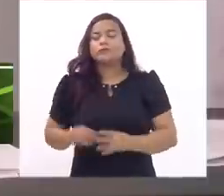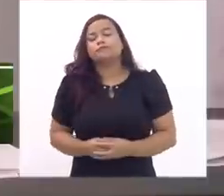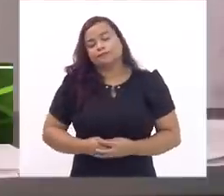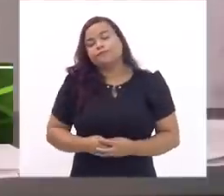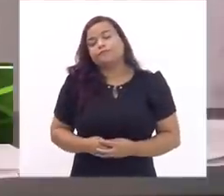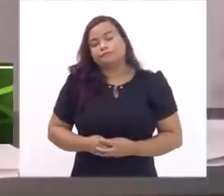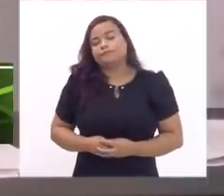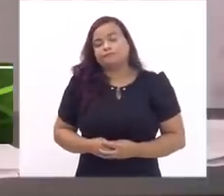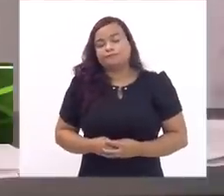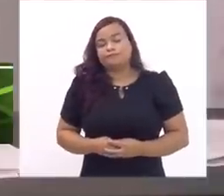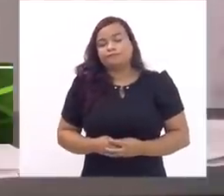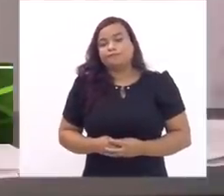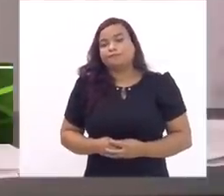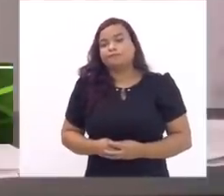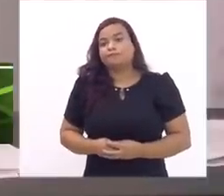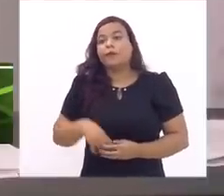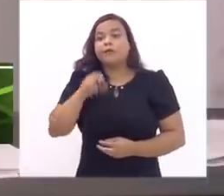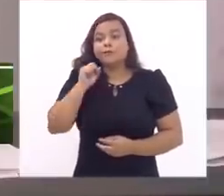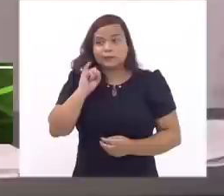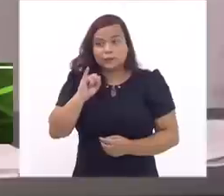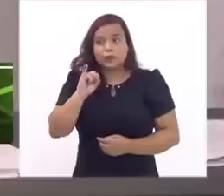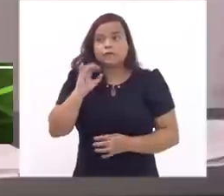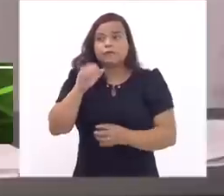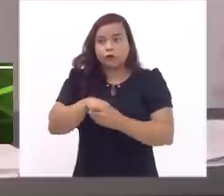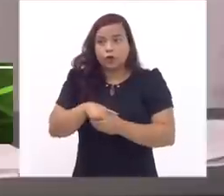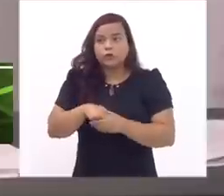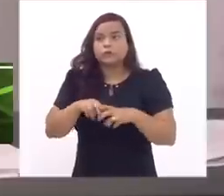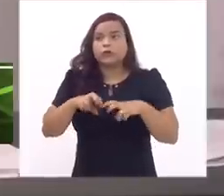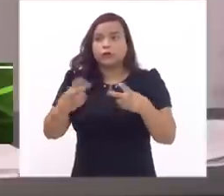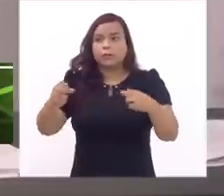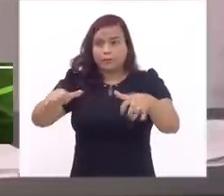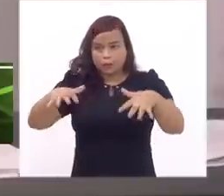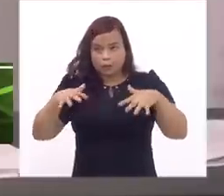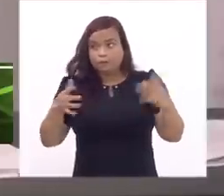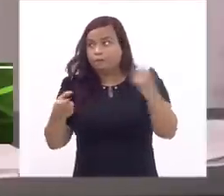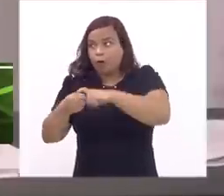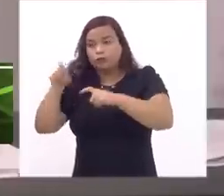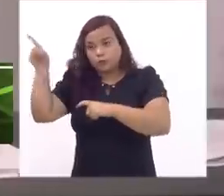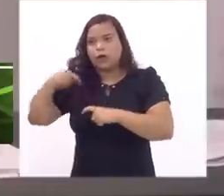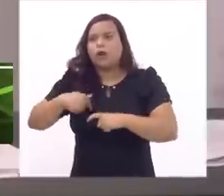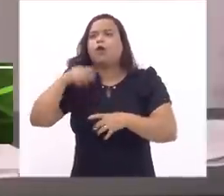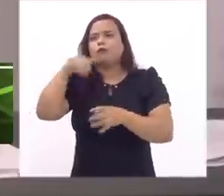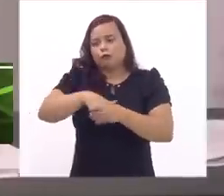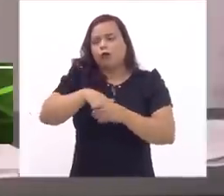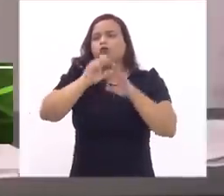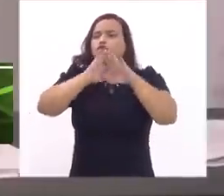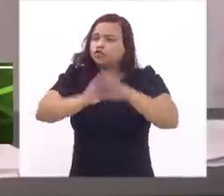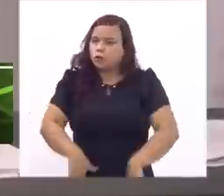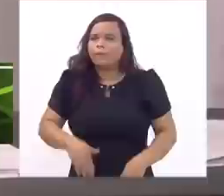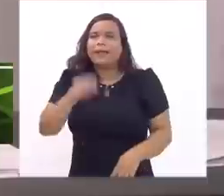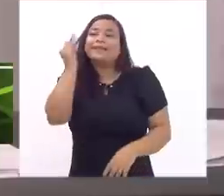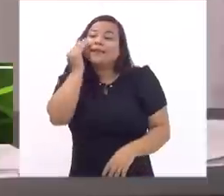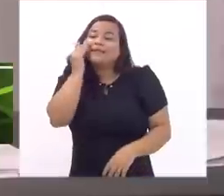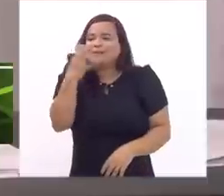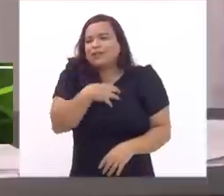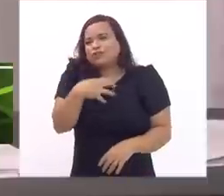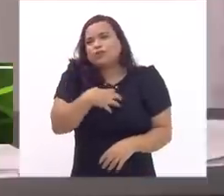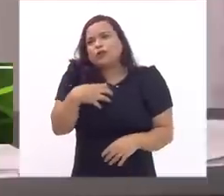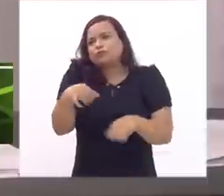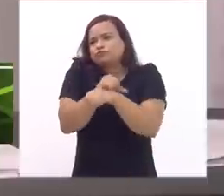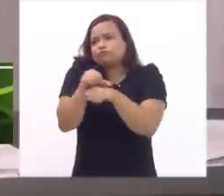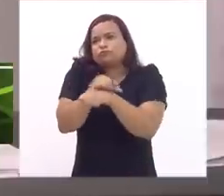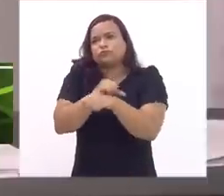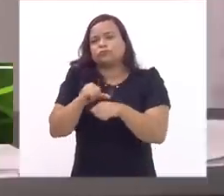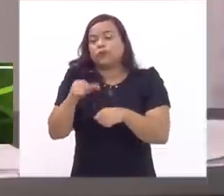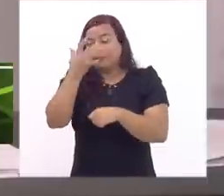reafirmar. Se votar para o plenário, eu vou votar pela derrubada. Mas a gente precisa criar aqui um caminho do meio. O autor não está